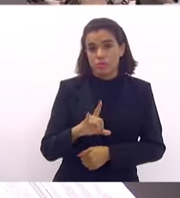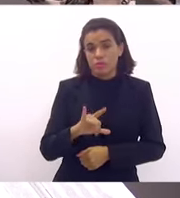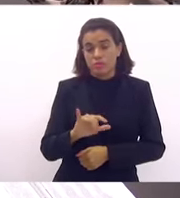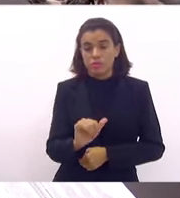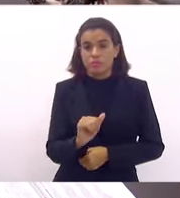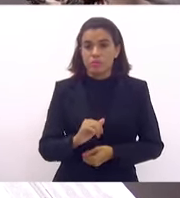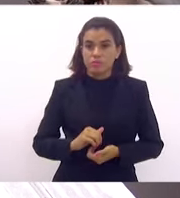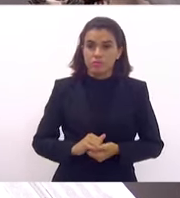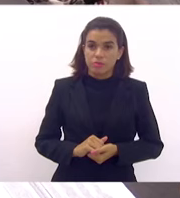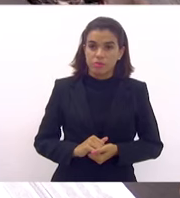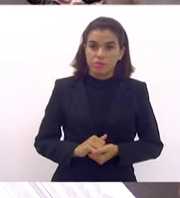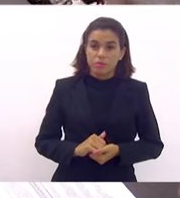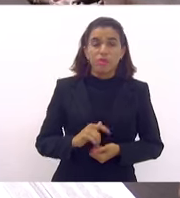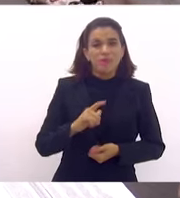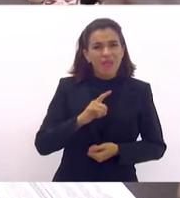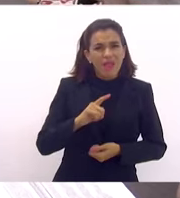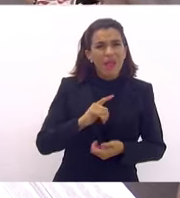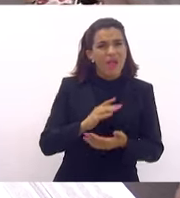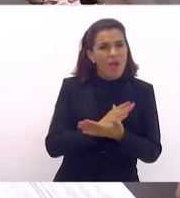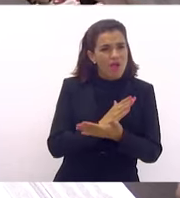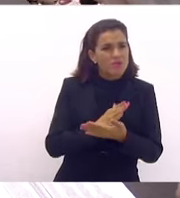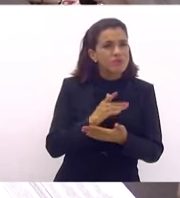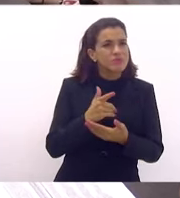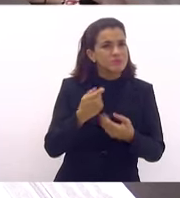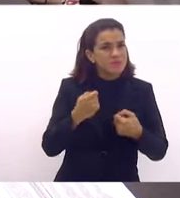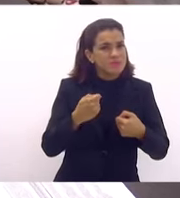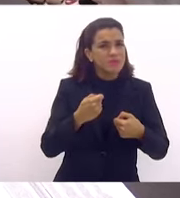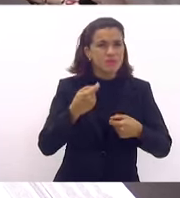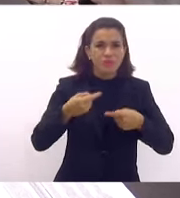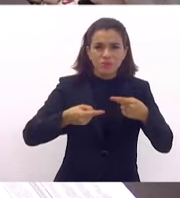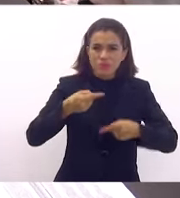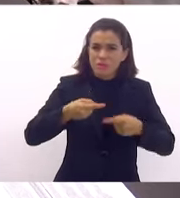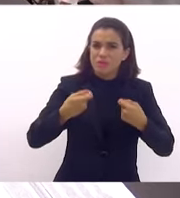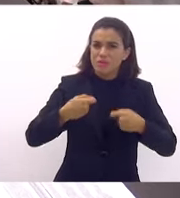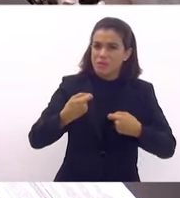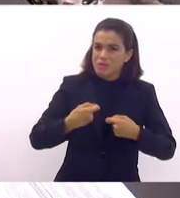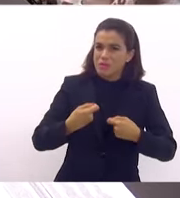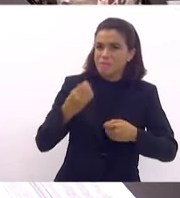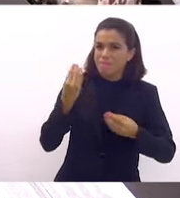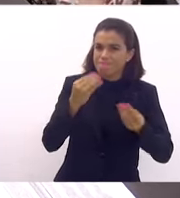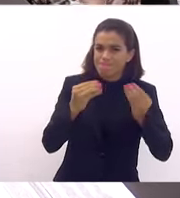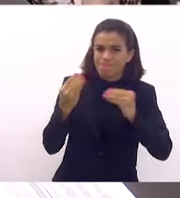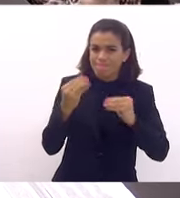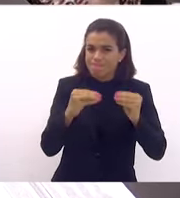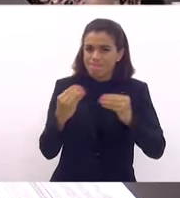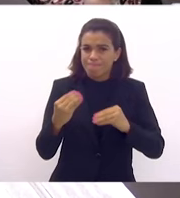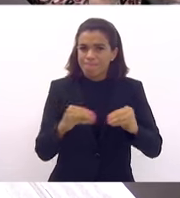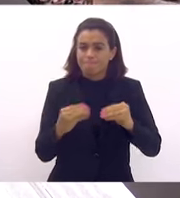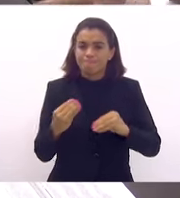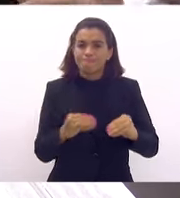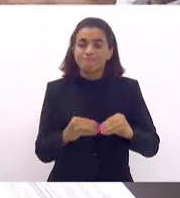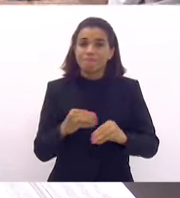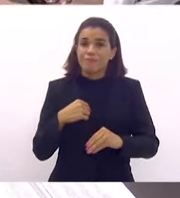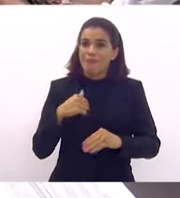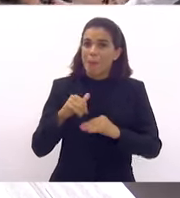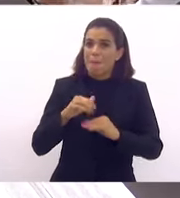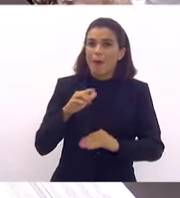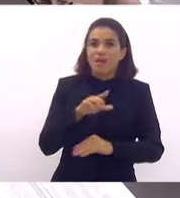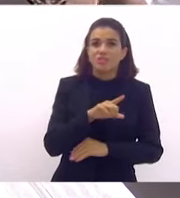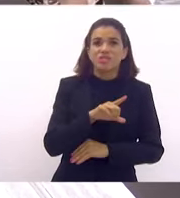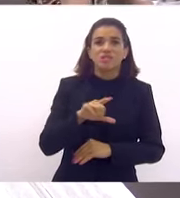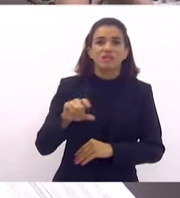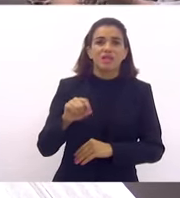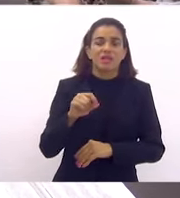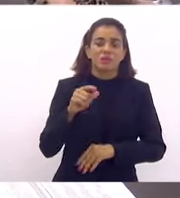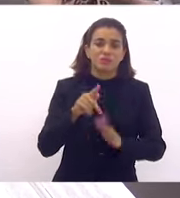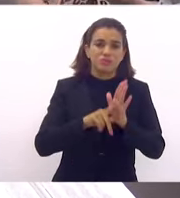Célia que tem dúvida mesmo, tem discussão, como esse do deputado Atila Nunes. Então, eu acho que é mais prudente. Vamos votar os outros 100. Tem 100 e tantos projetos. A gente